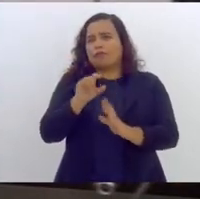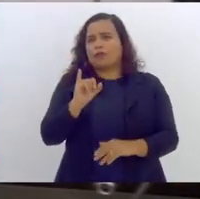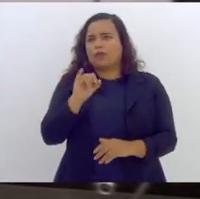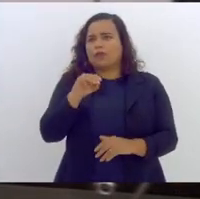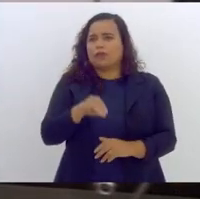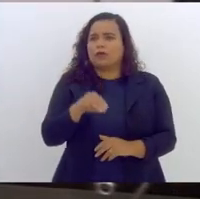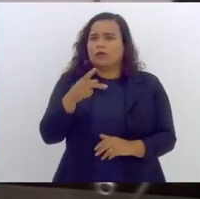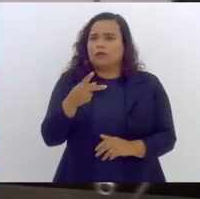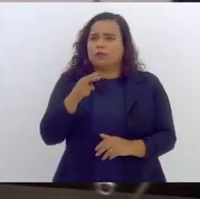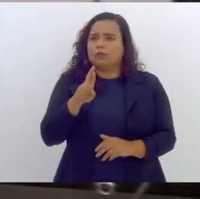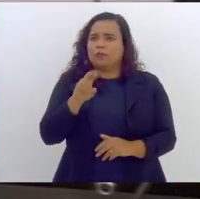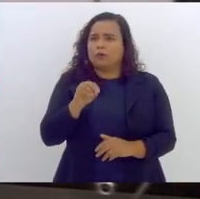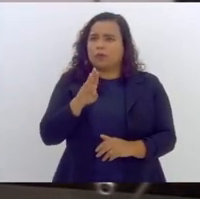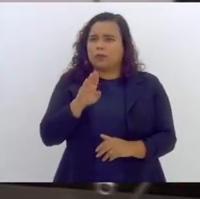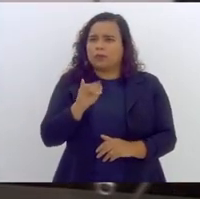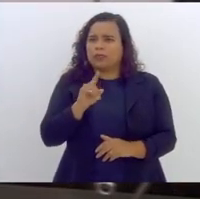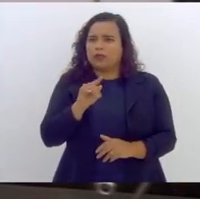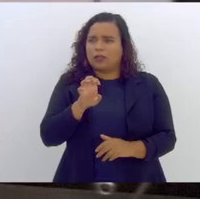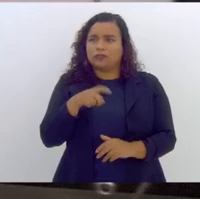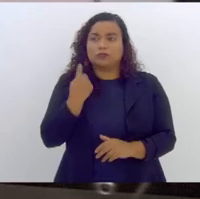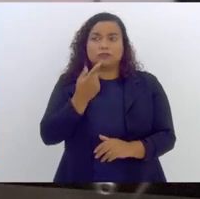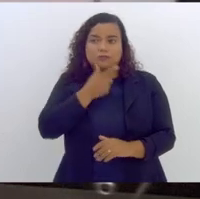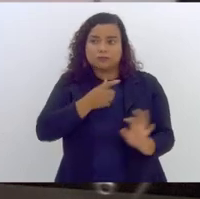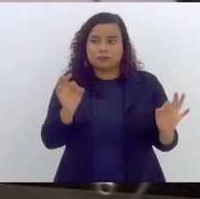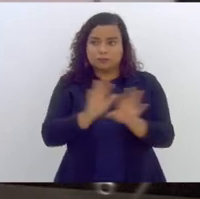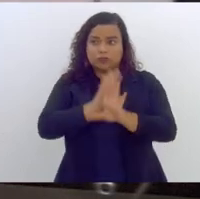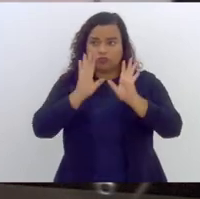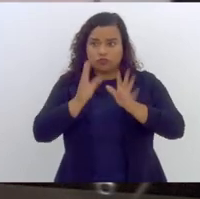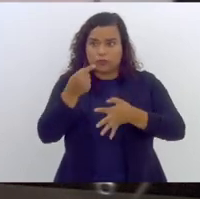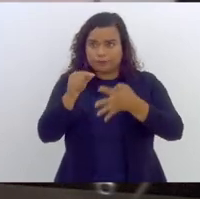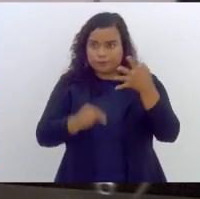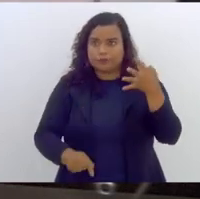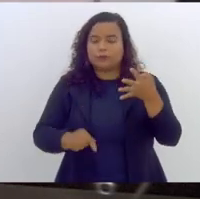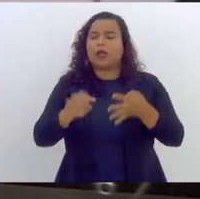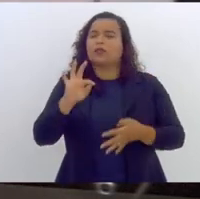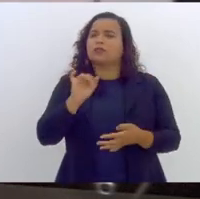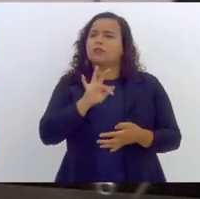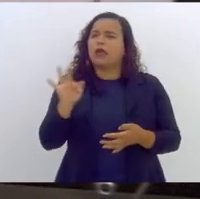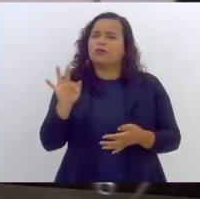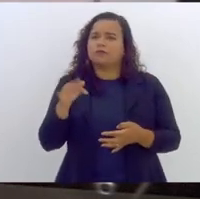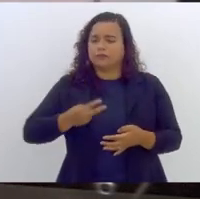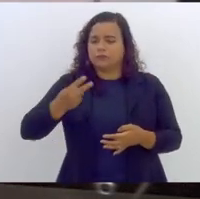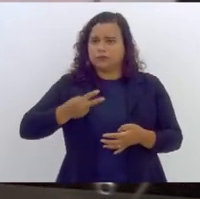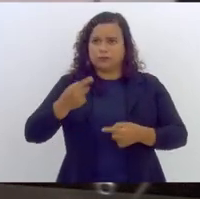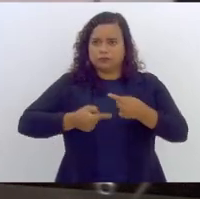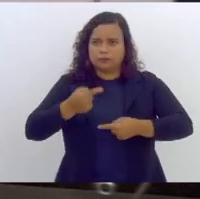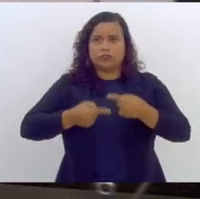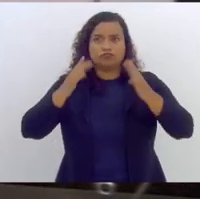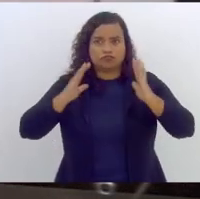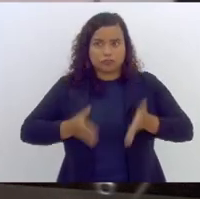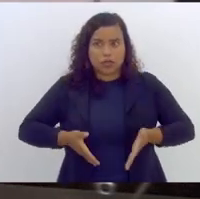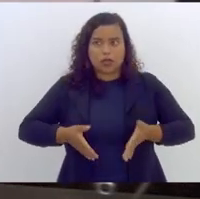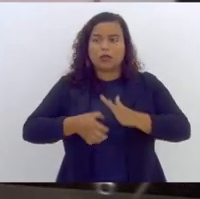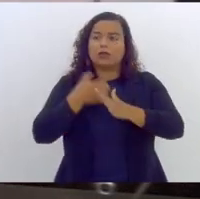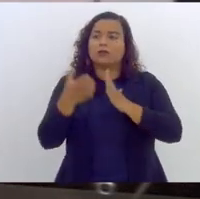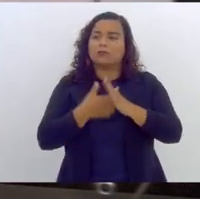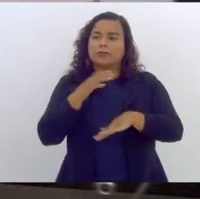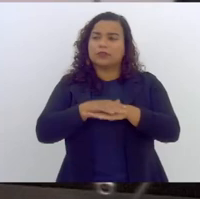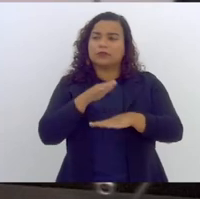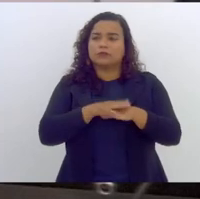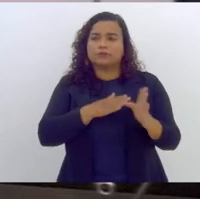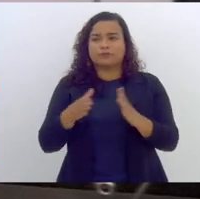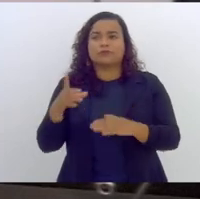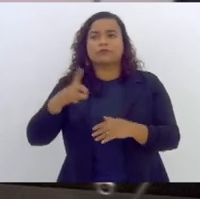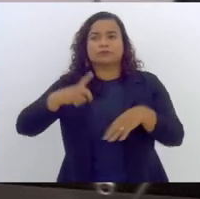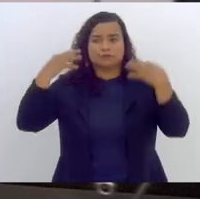administrativa isso foi feito Ok então esse segundo Tap tá rodando né É claro que a empresa está se organizando